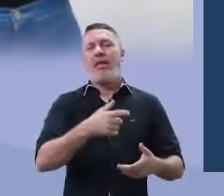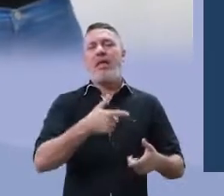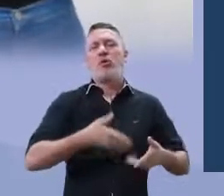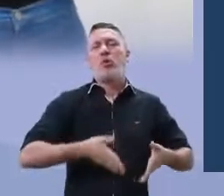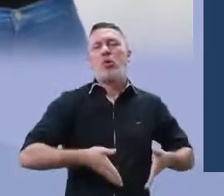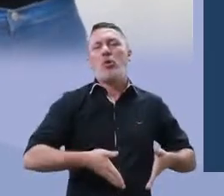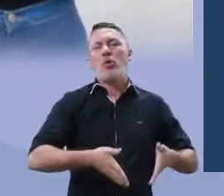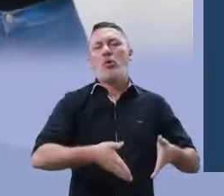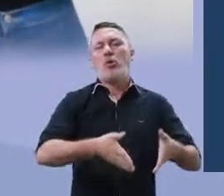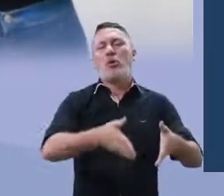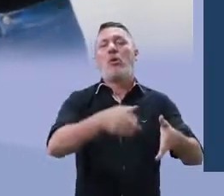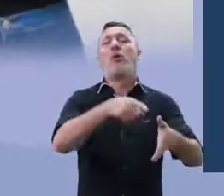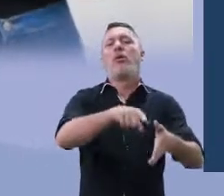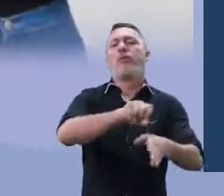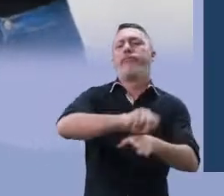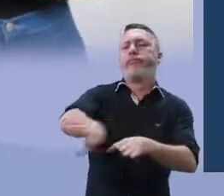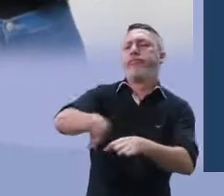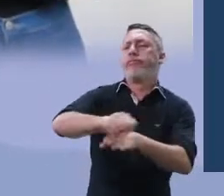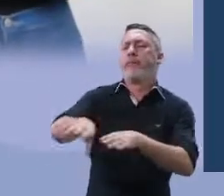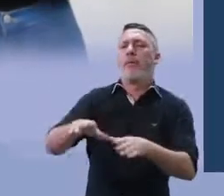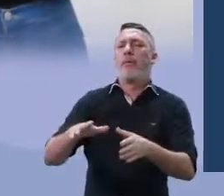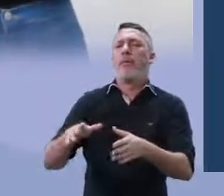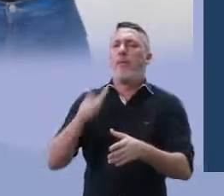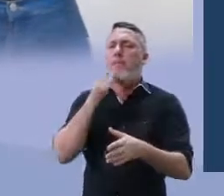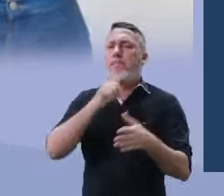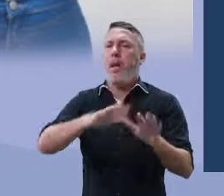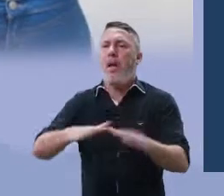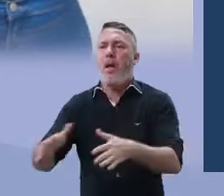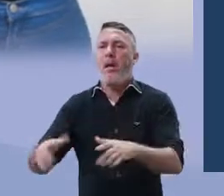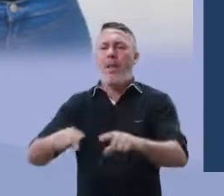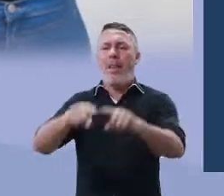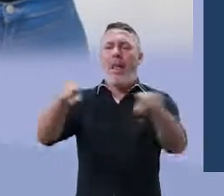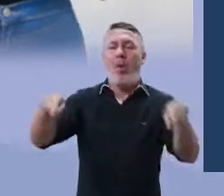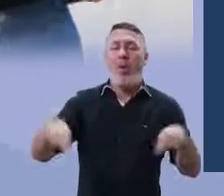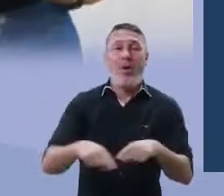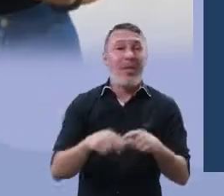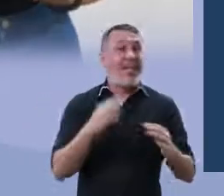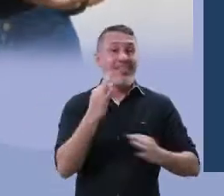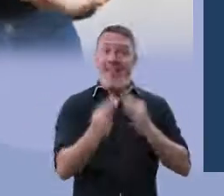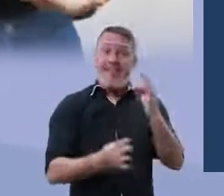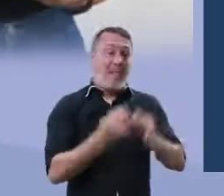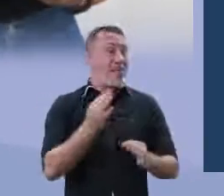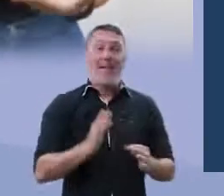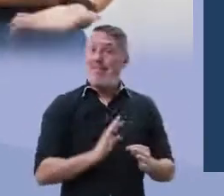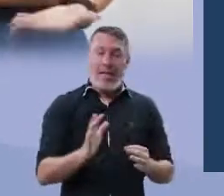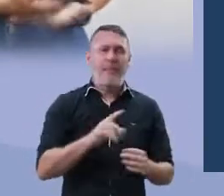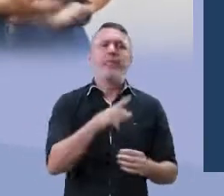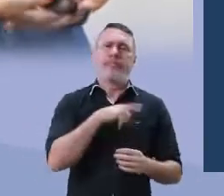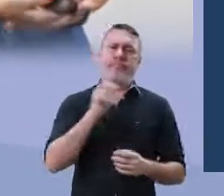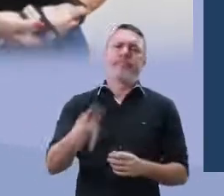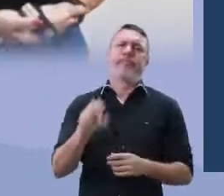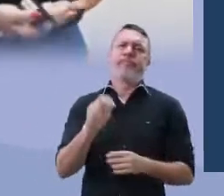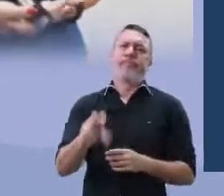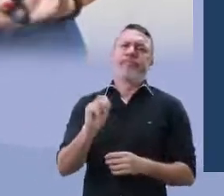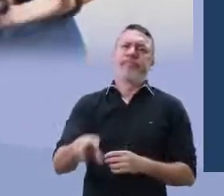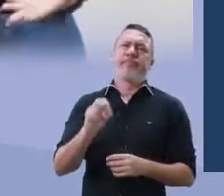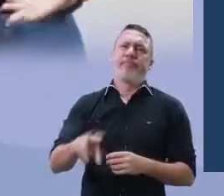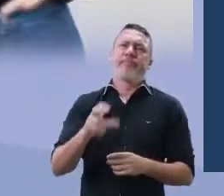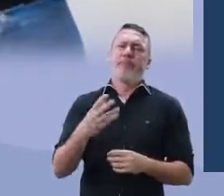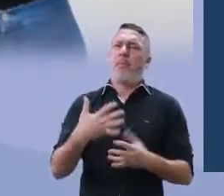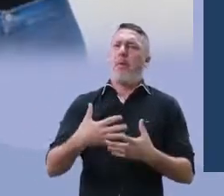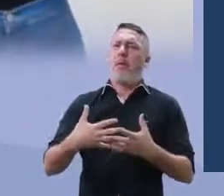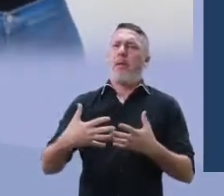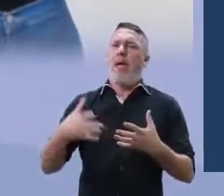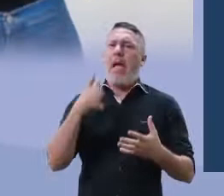tem vários compostos orgânicos ali. Quando ele é lançado diretamente sem passar por um tratamento,